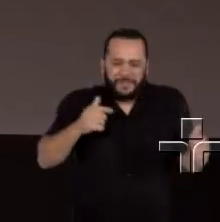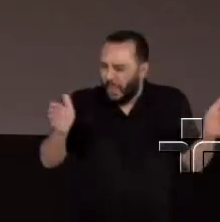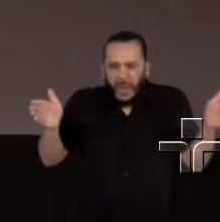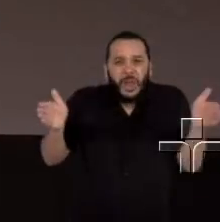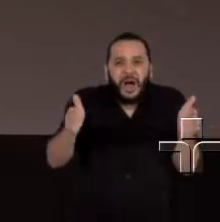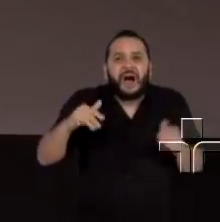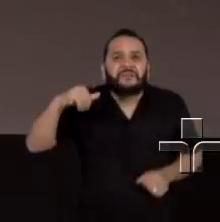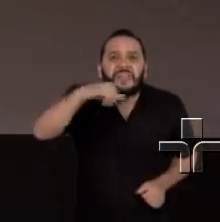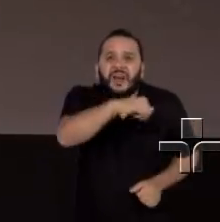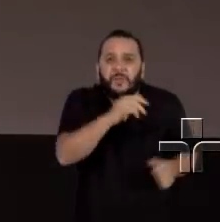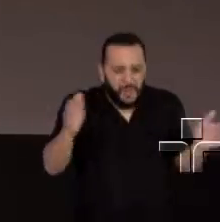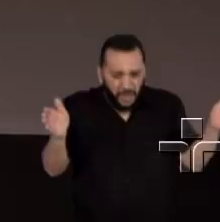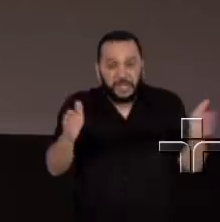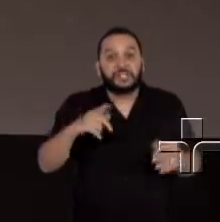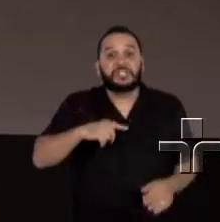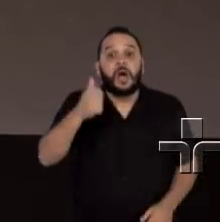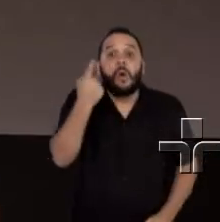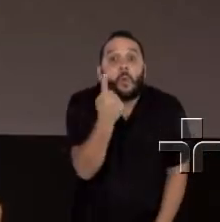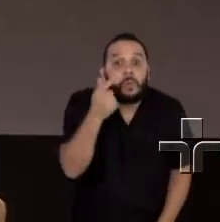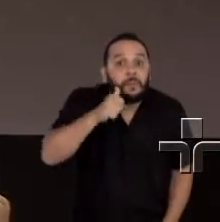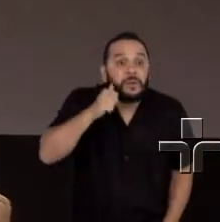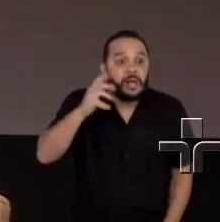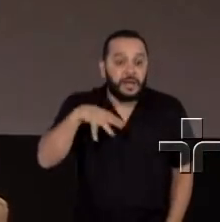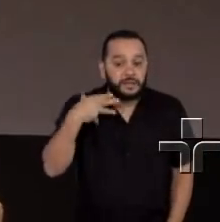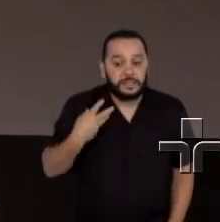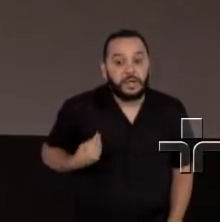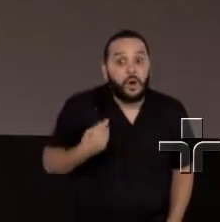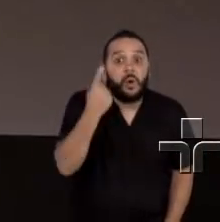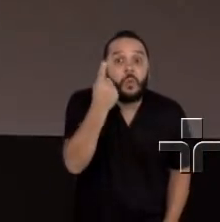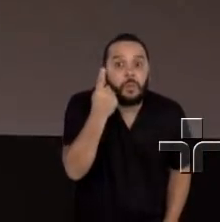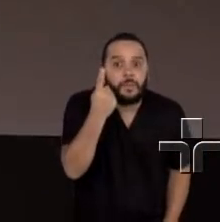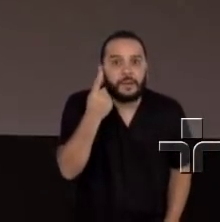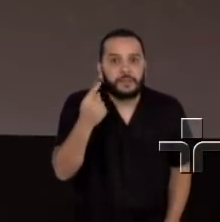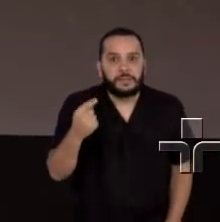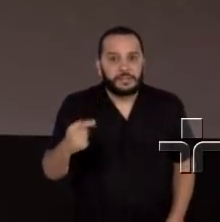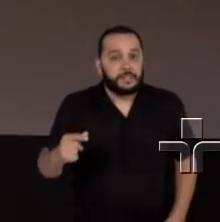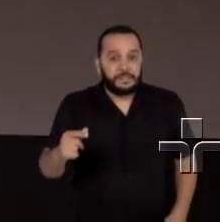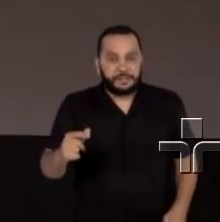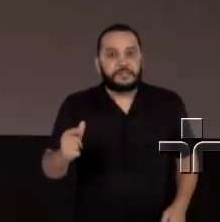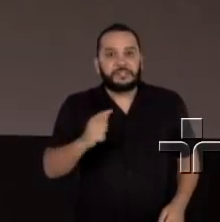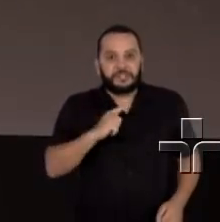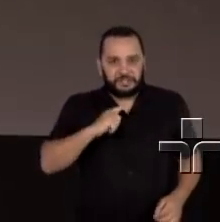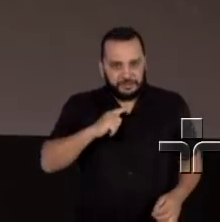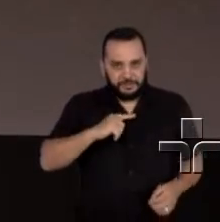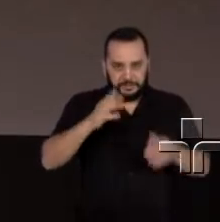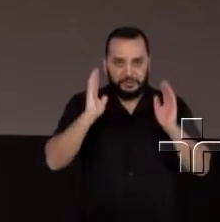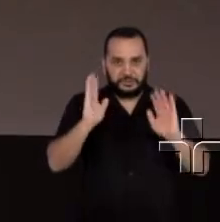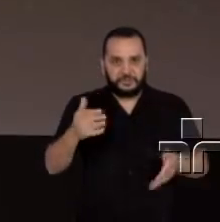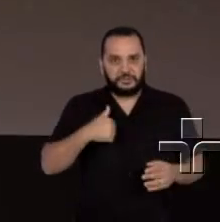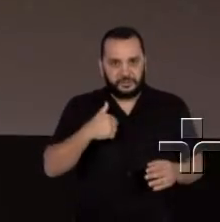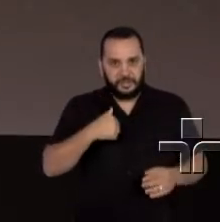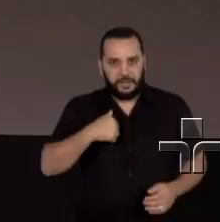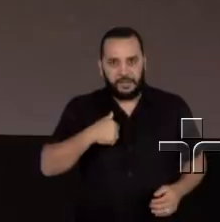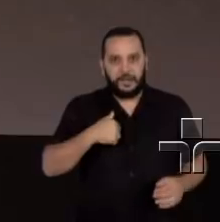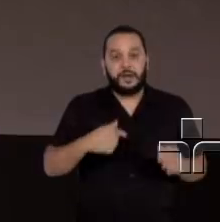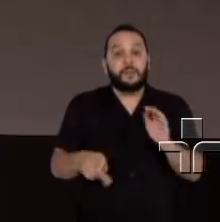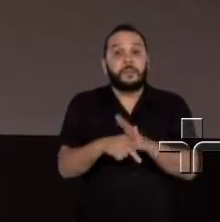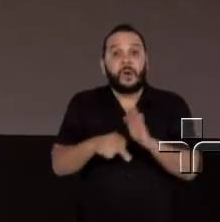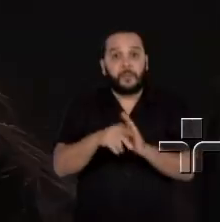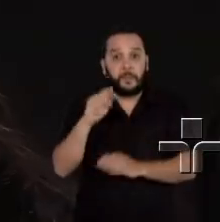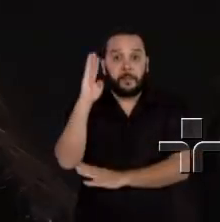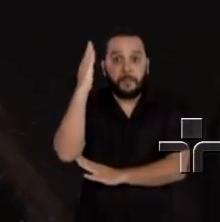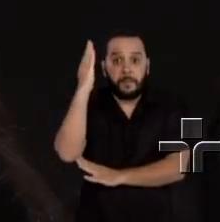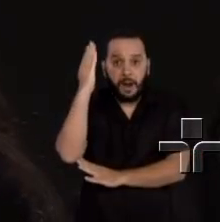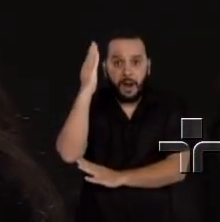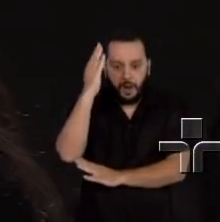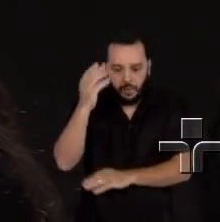juro, era pitico assim, tão pequenininho, que a gente estava levando os trapézios. Não cabia,